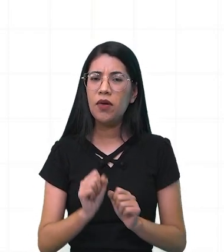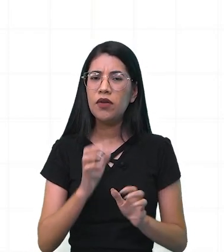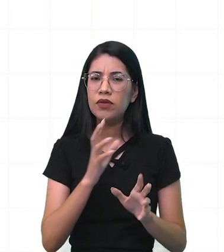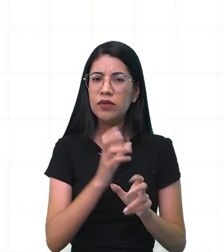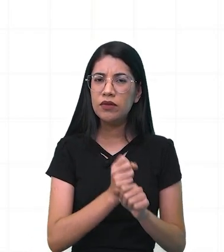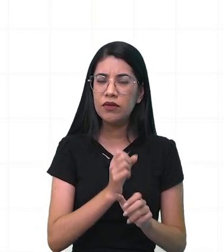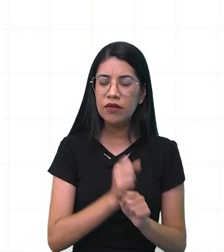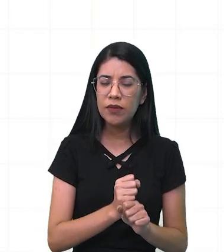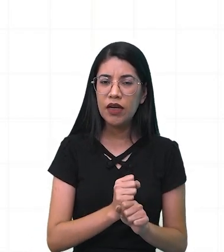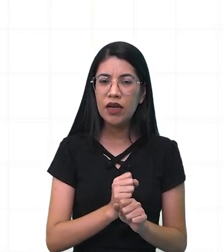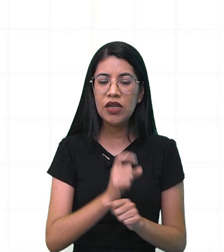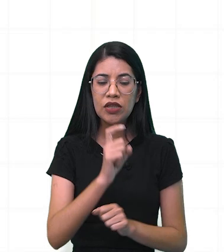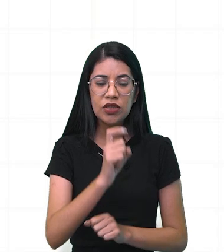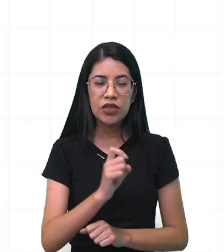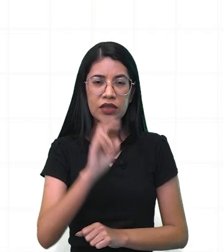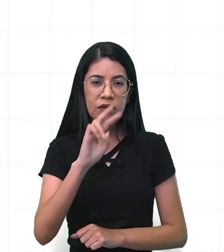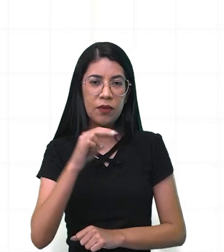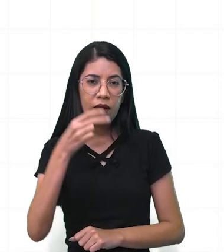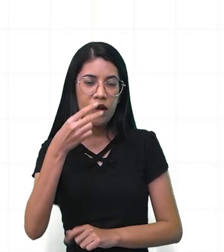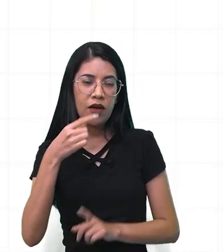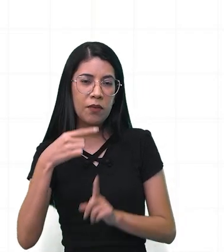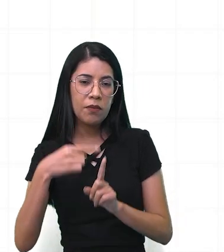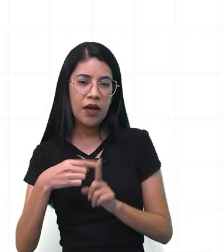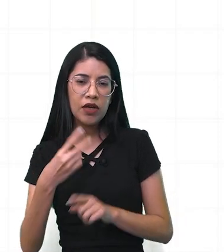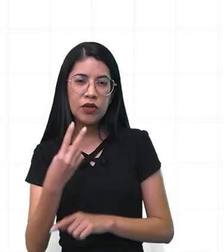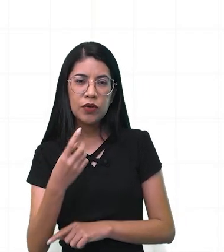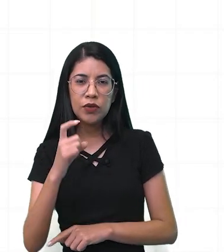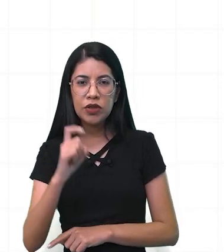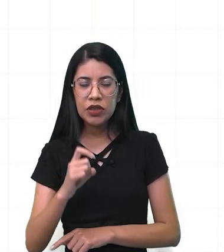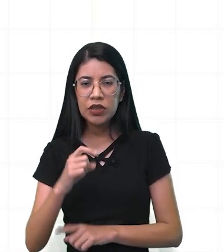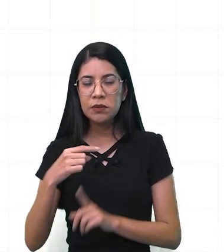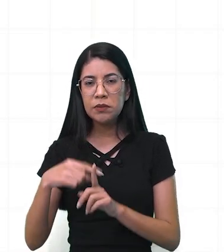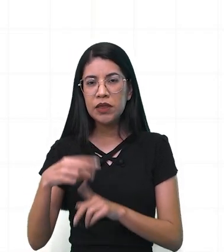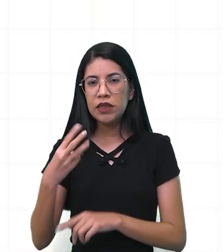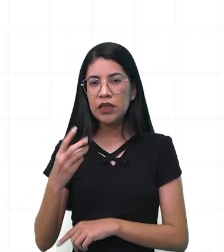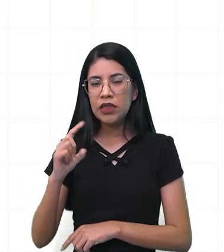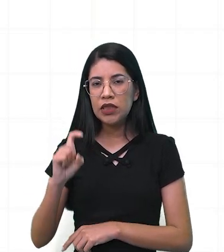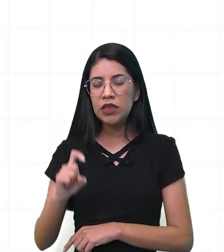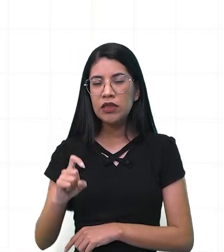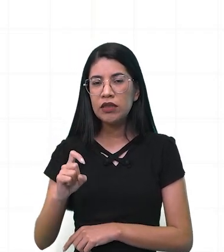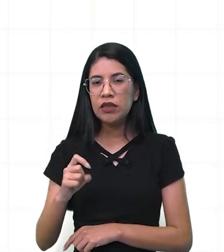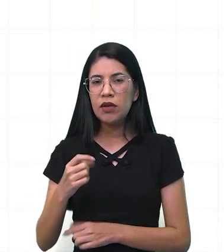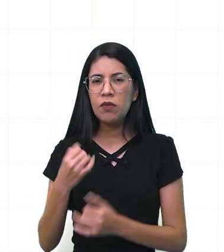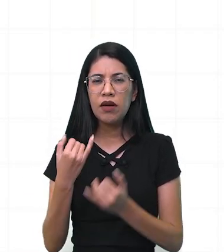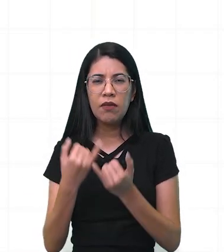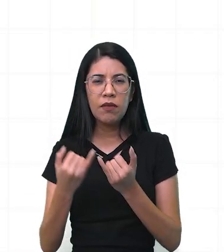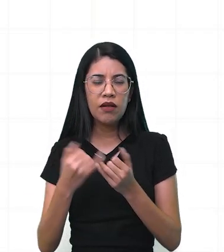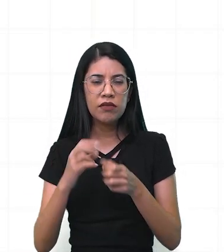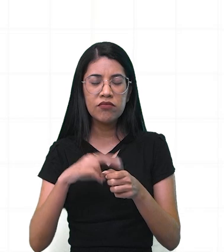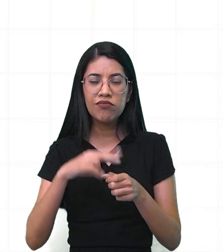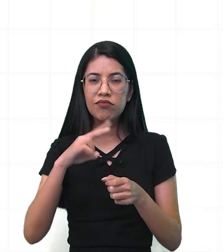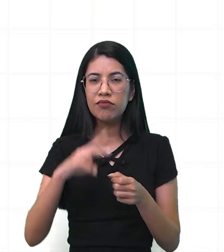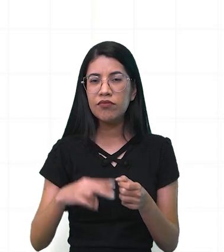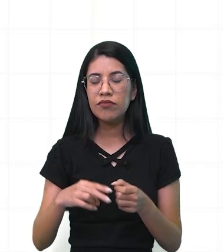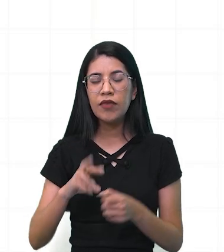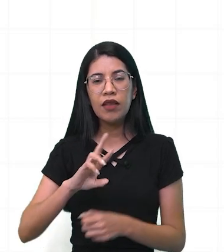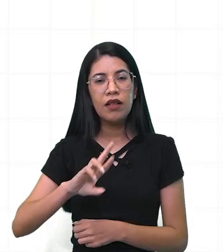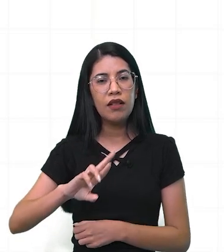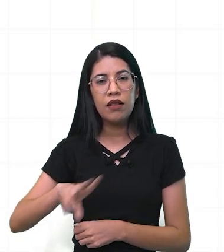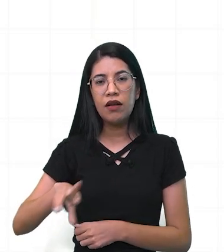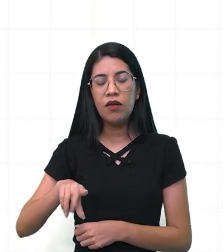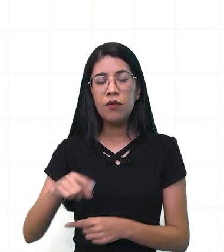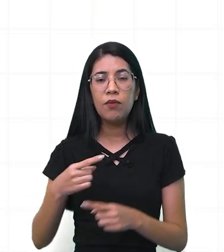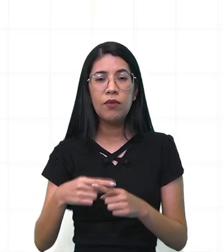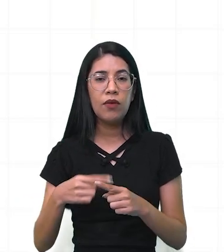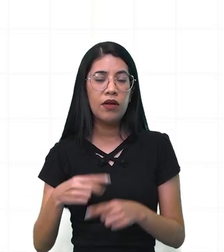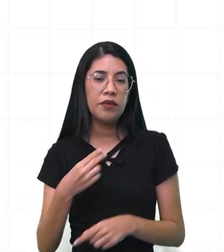ao quadrado com esse 2x mais o 3x, já que é a mesma variável? Não! Vou dizer por quê.